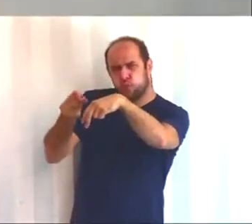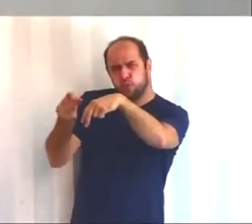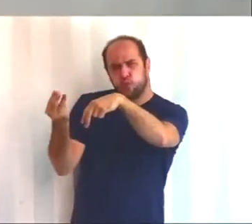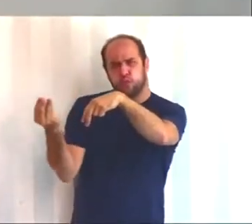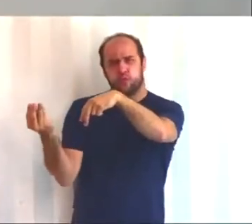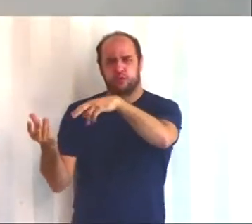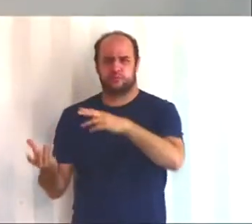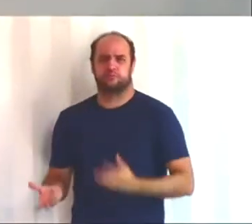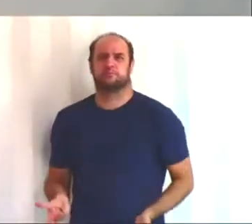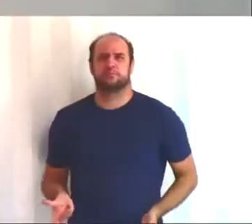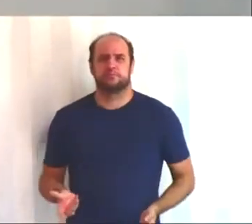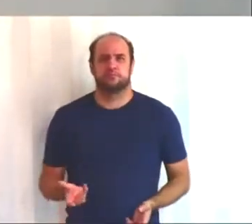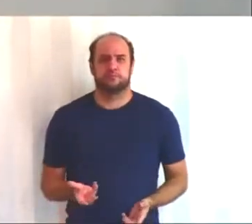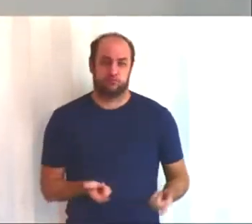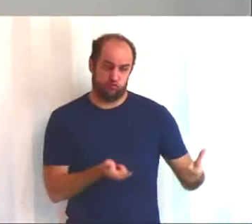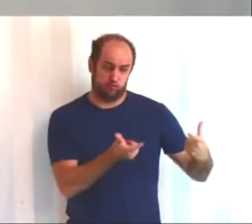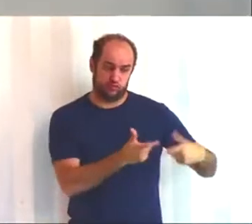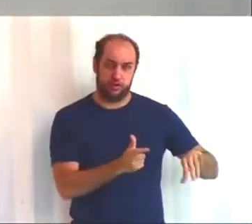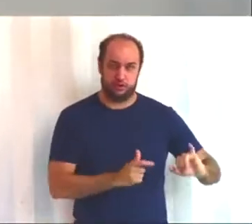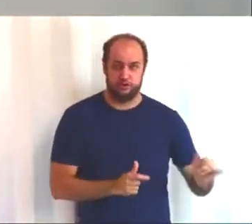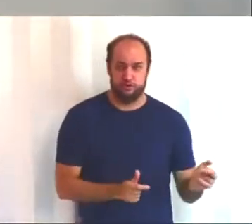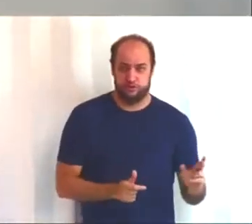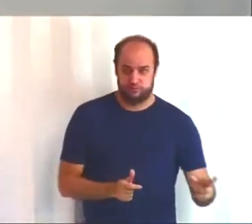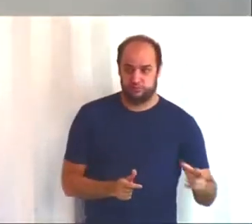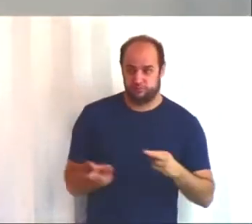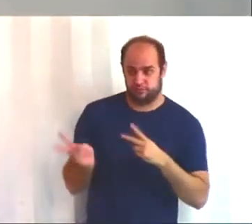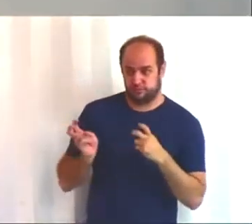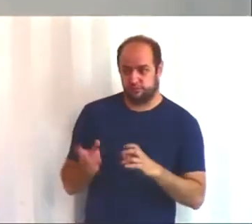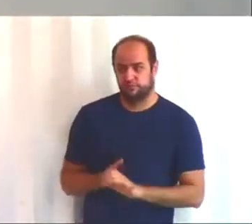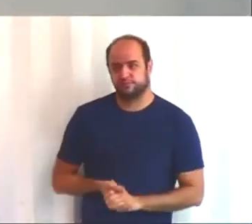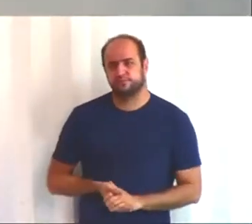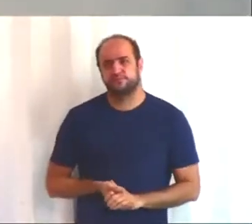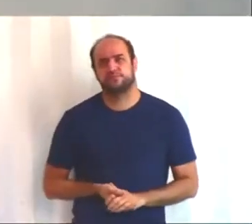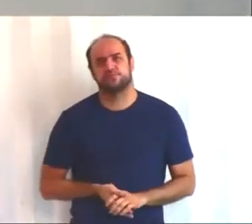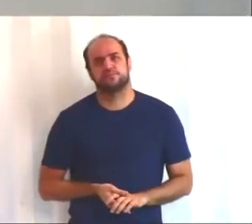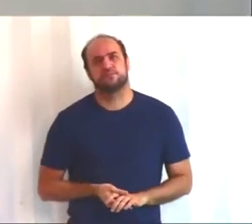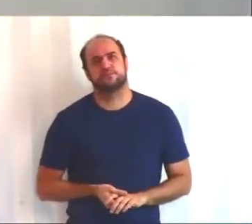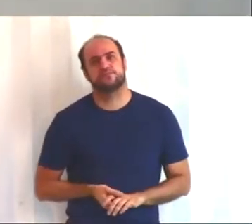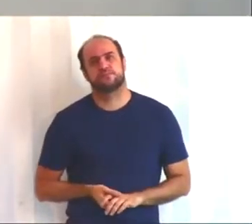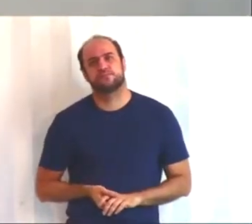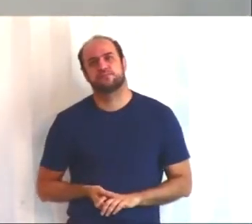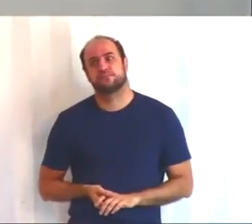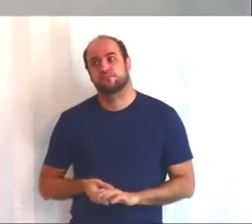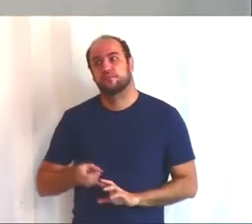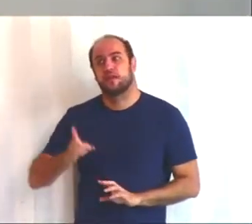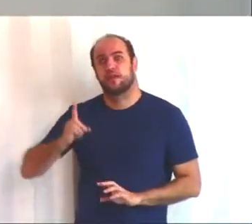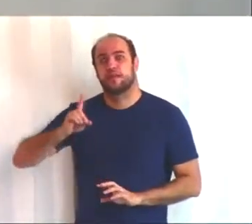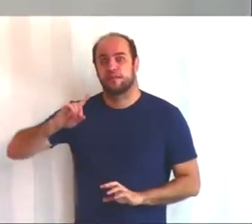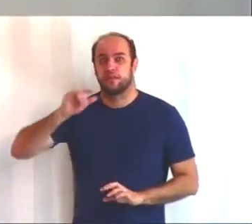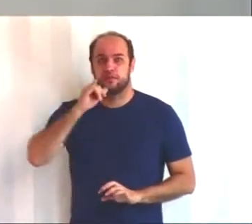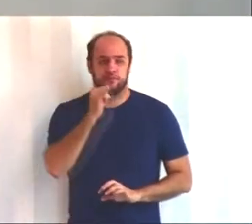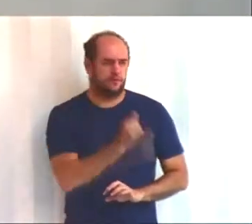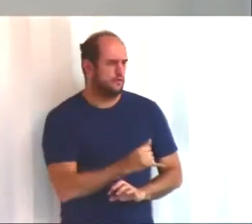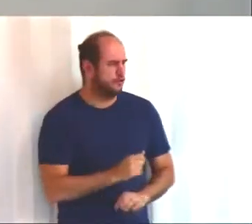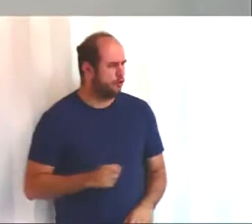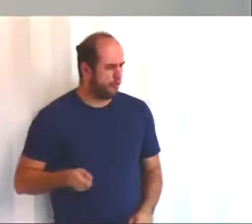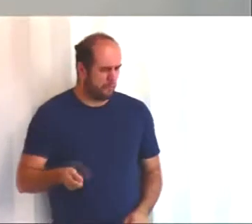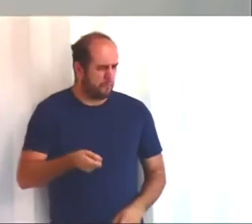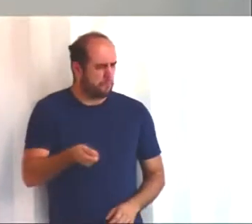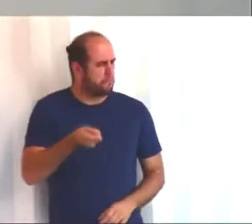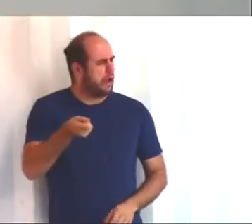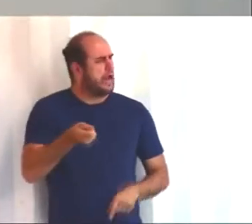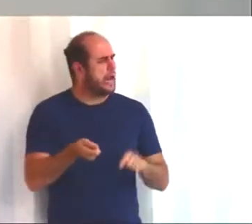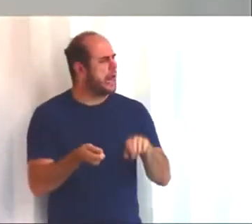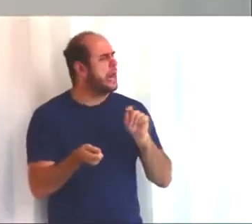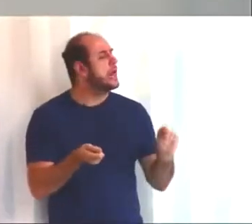região onde Jeremias está. Disse o Senhor, Sabe o que é essa panela, Jeremias? Do